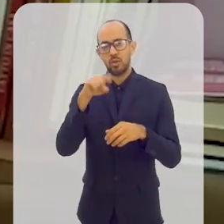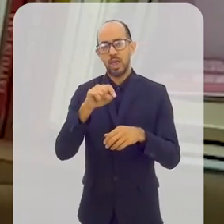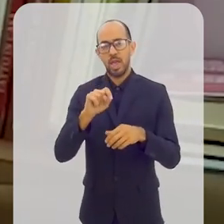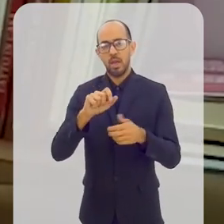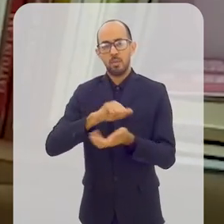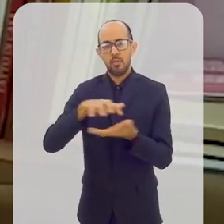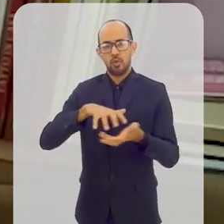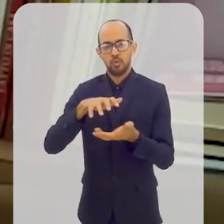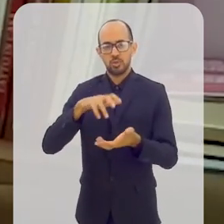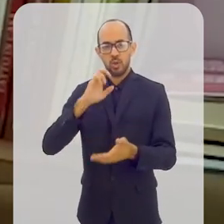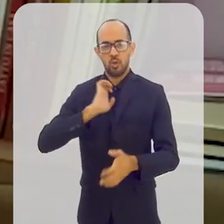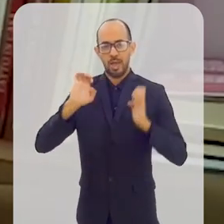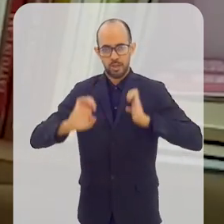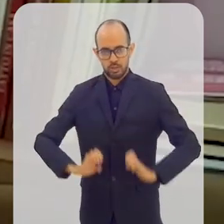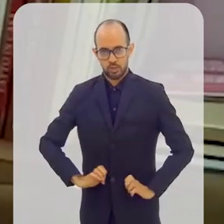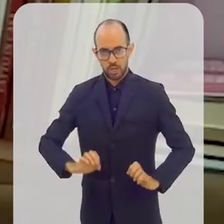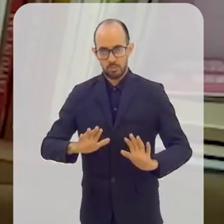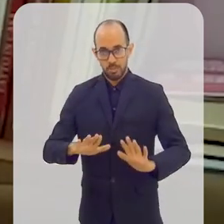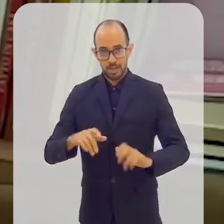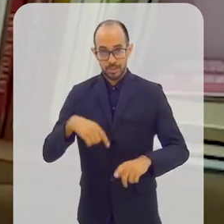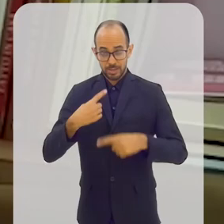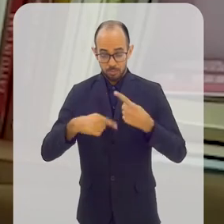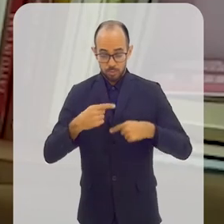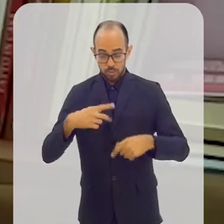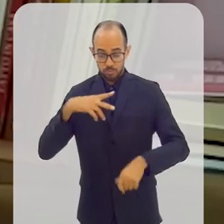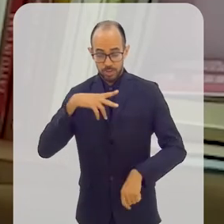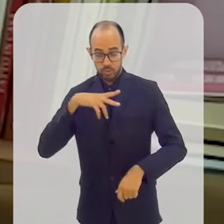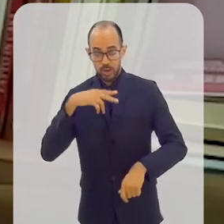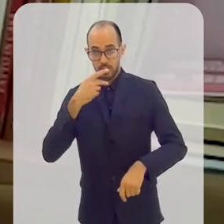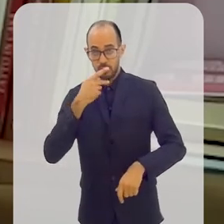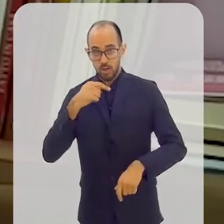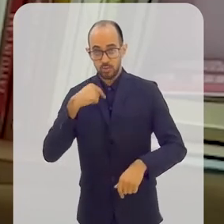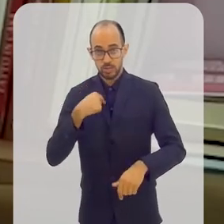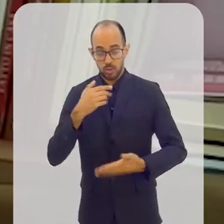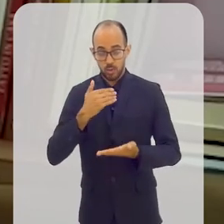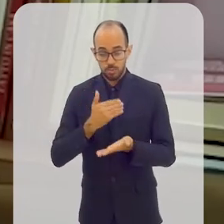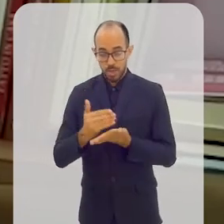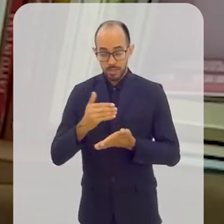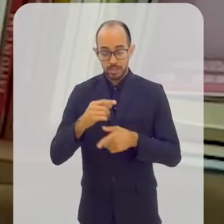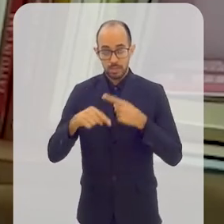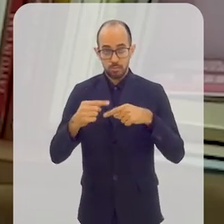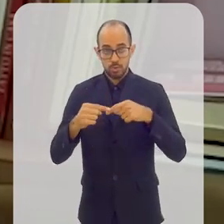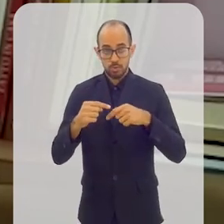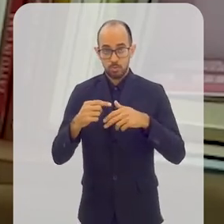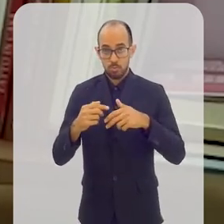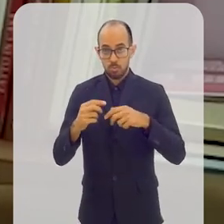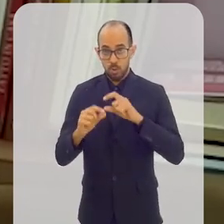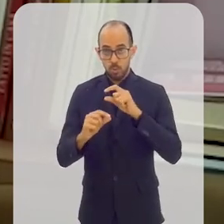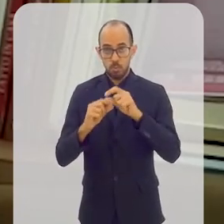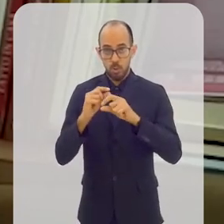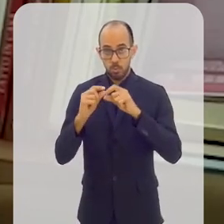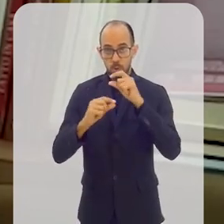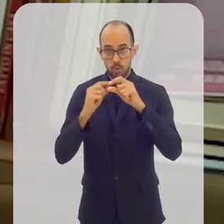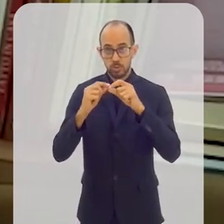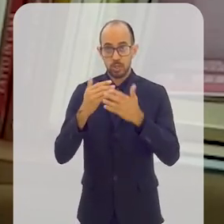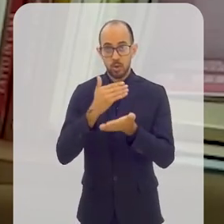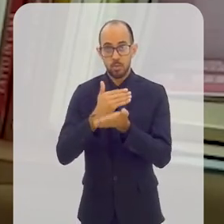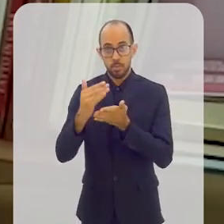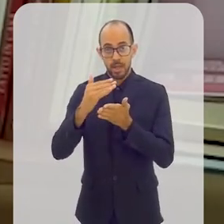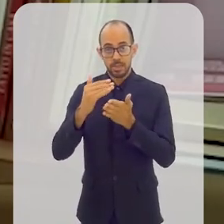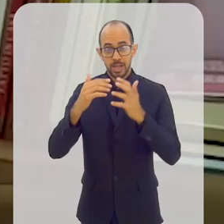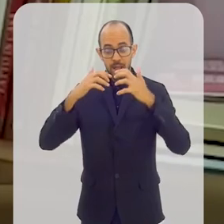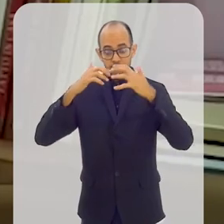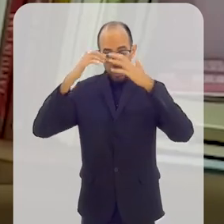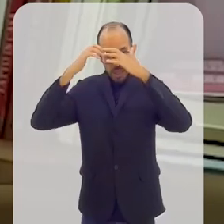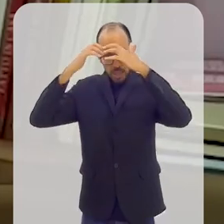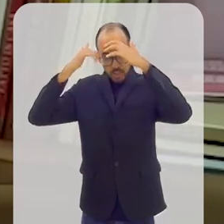ao pessoal, ele dizia assim, depois que adotei o lixo zero, você vai indo, daqui a pouco, você começa a